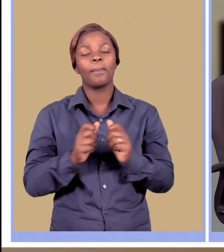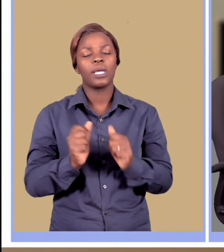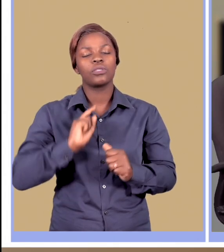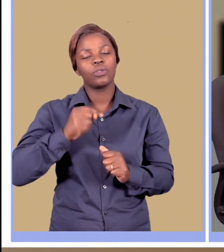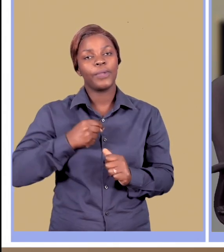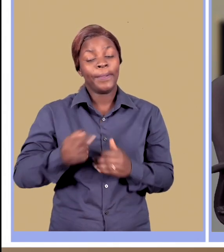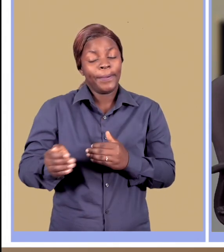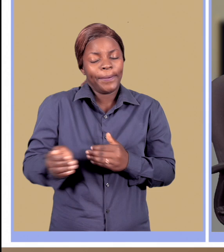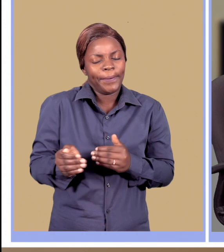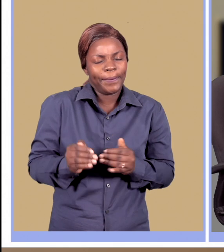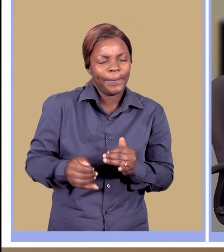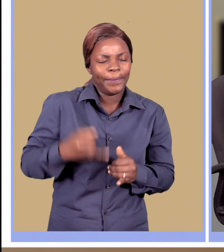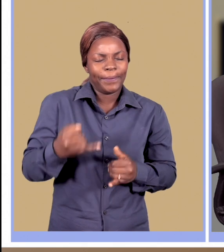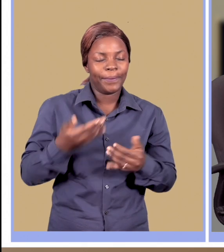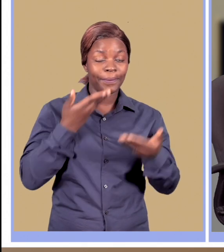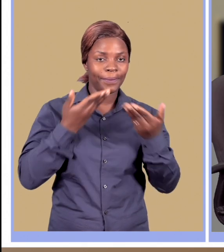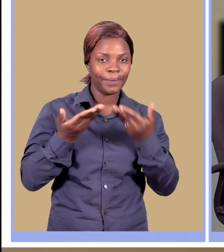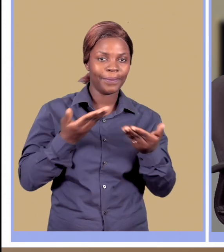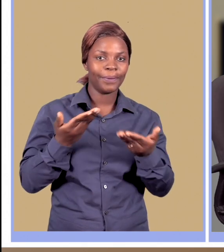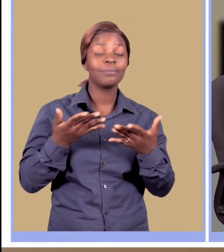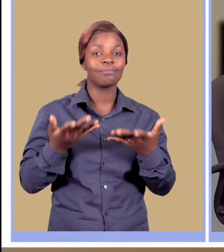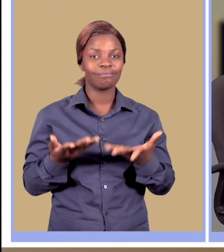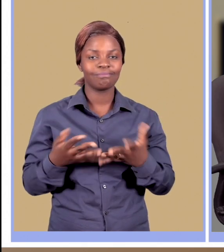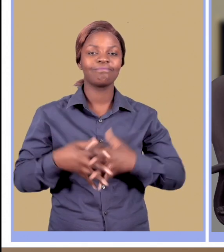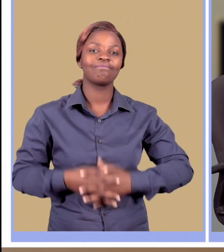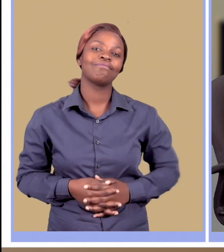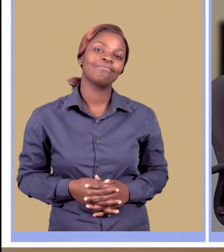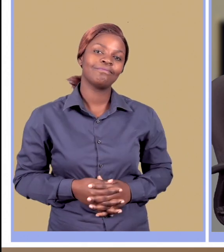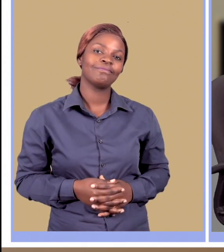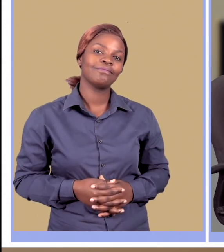a correr para o final desta nossa conversa.